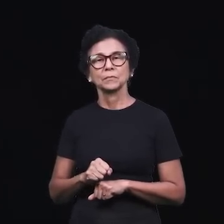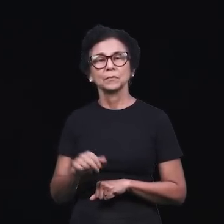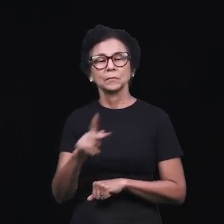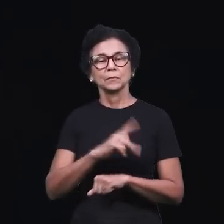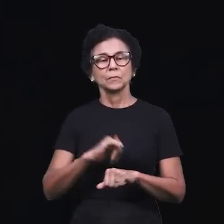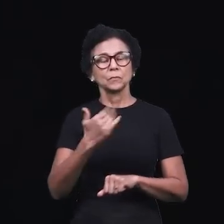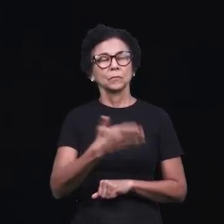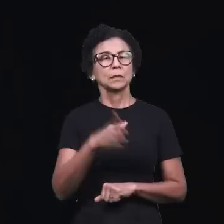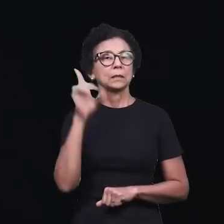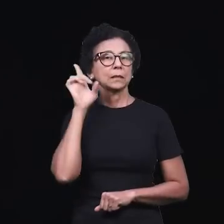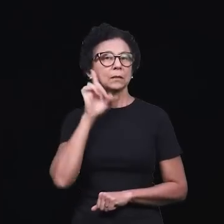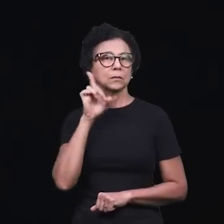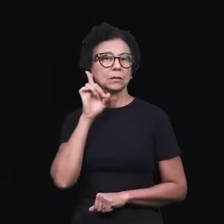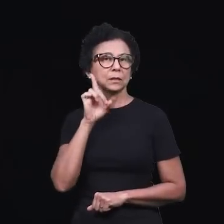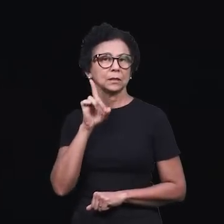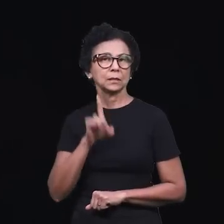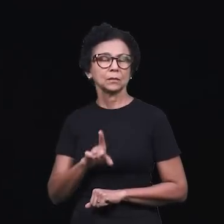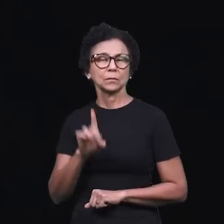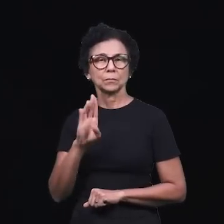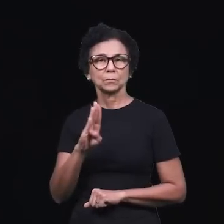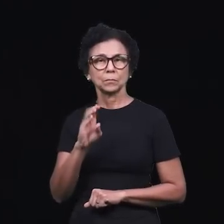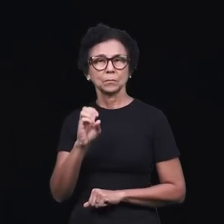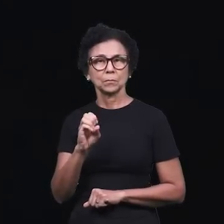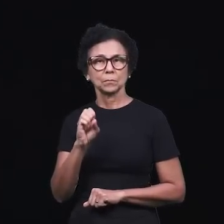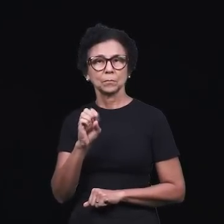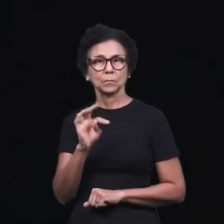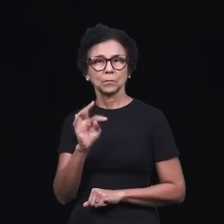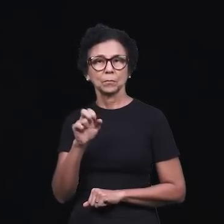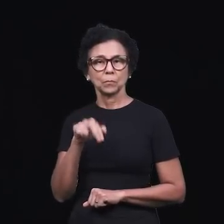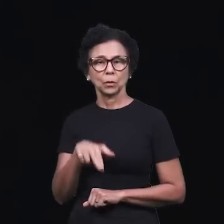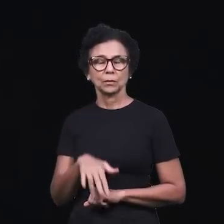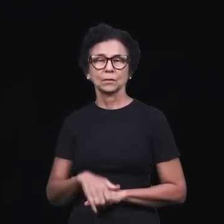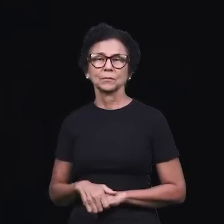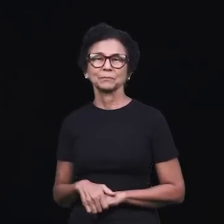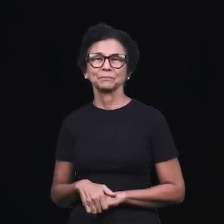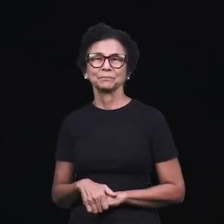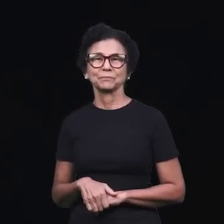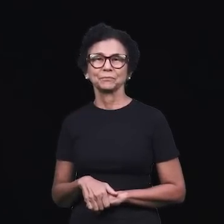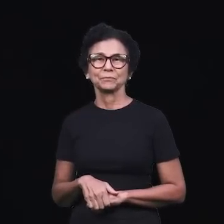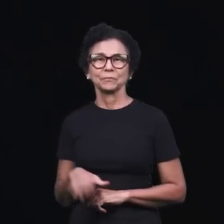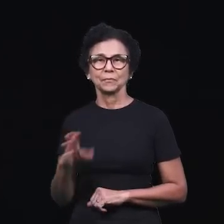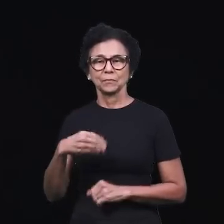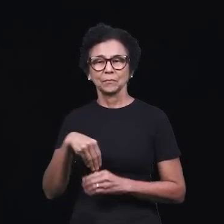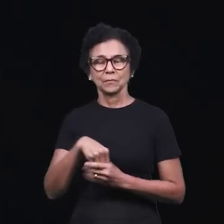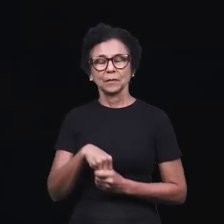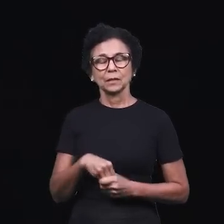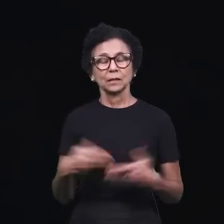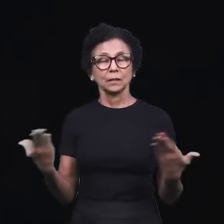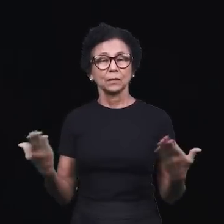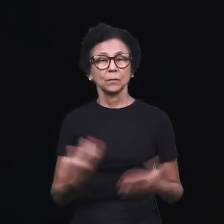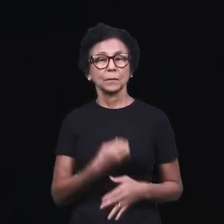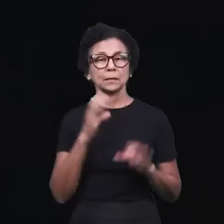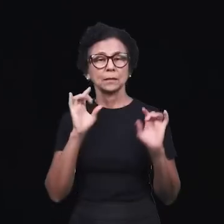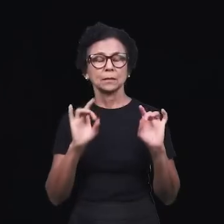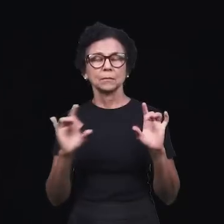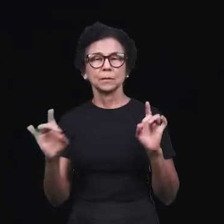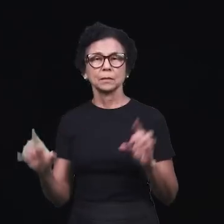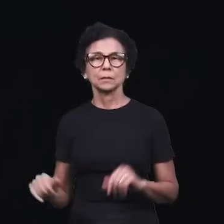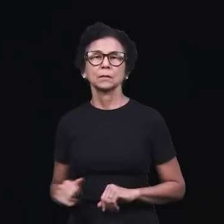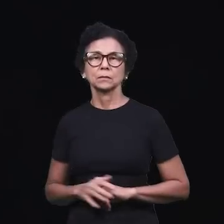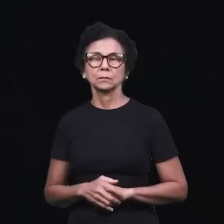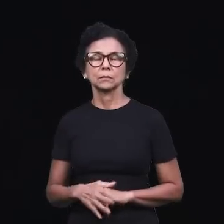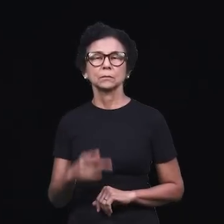Unidos, e hoje teremos um programa especial com a presença do nosso querido companheiro,